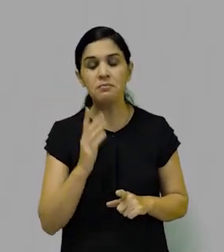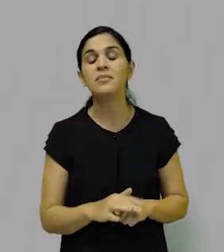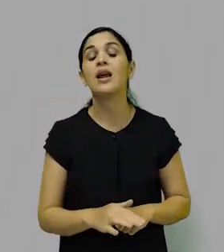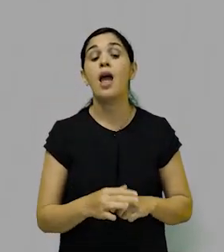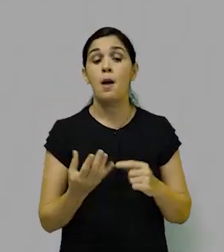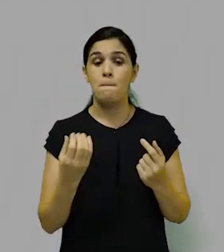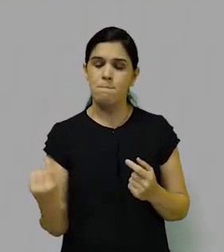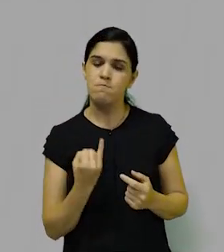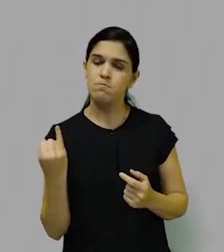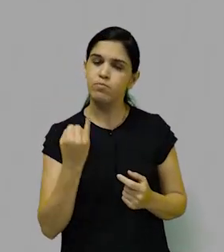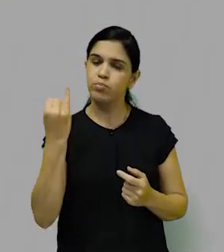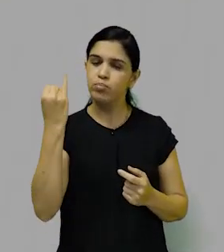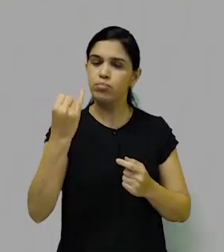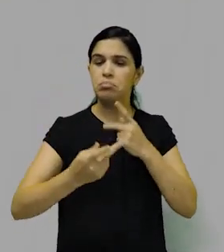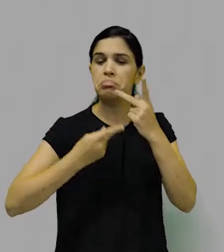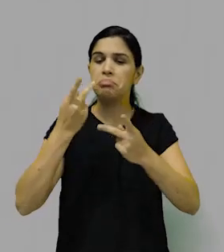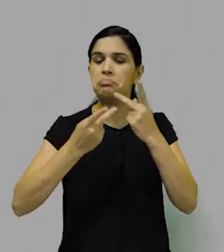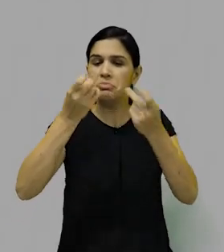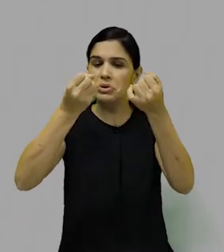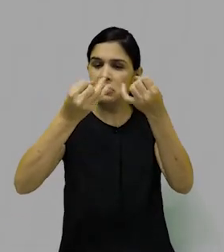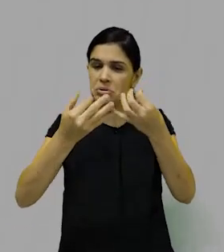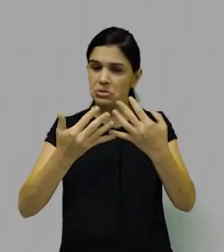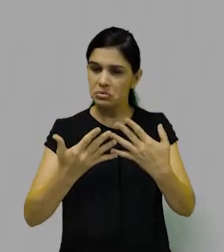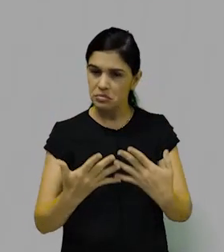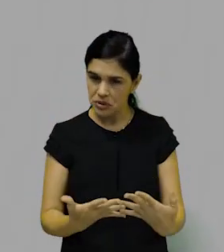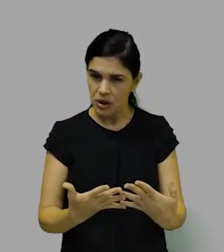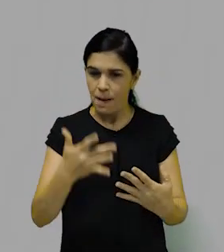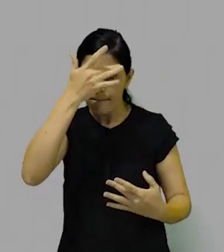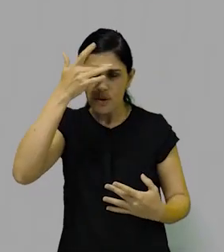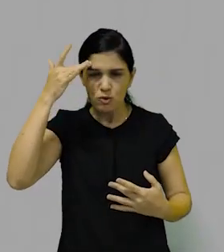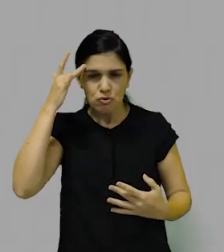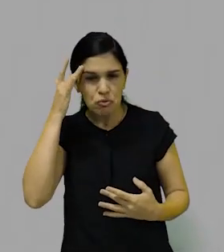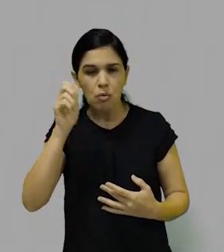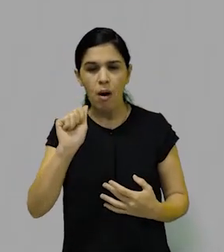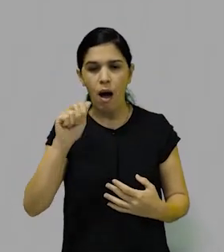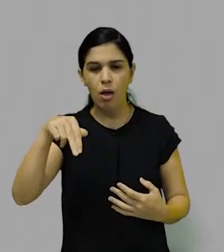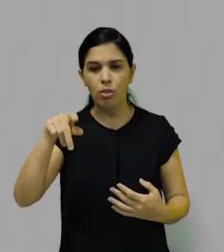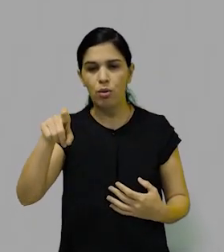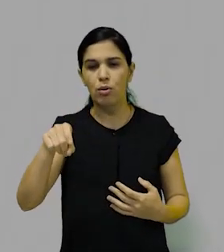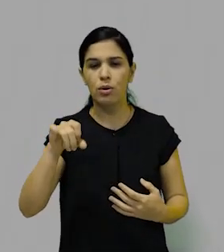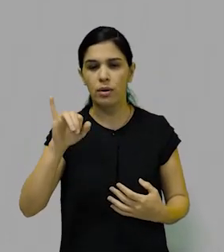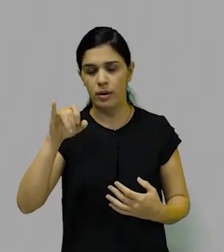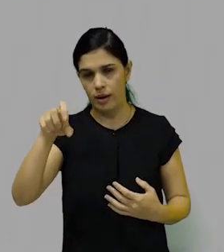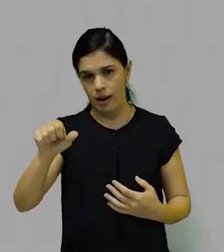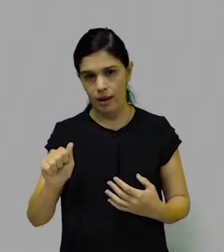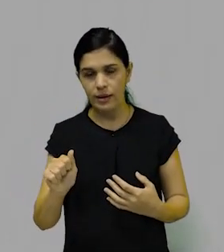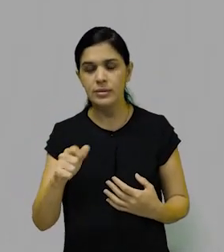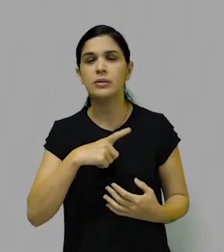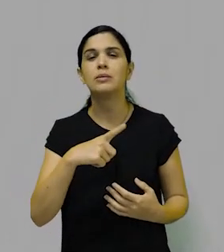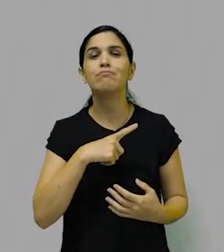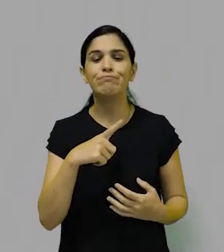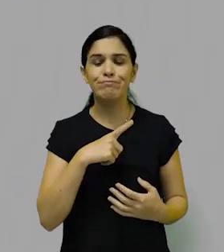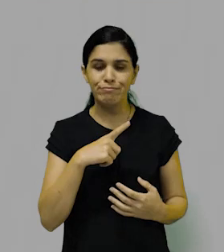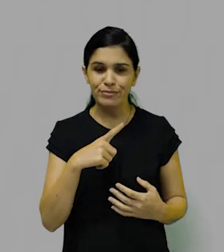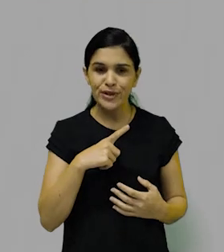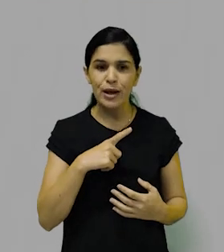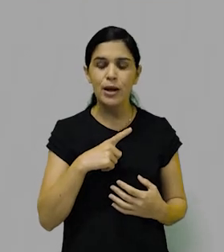aquela pessoa que ela tem uma distorção da sua imagem, tá certo? Perante o espelho. Ela